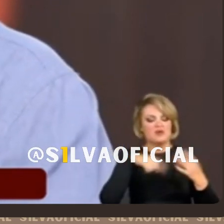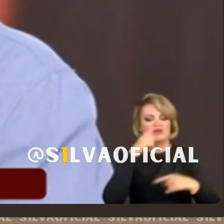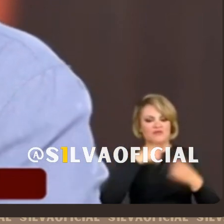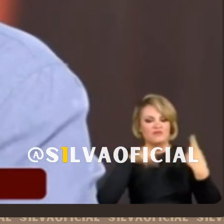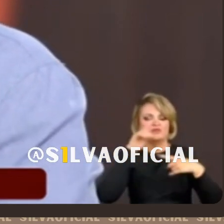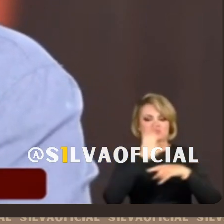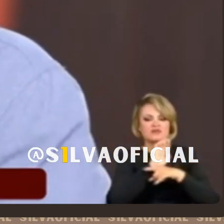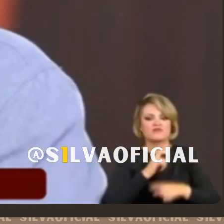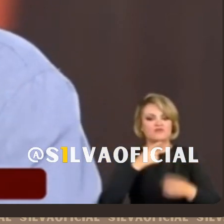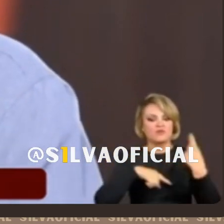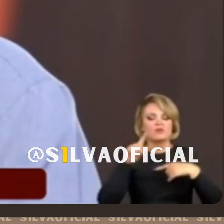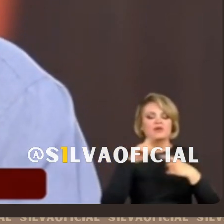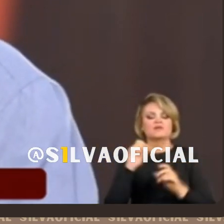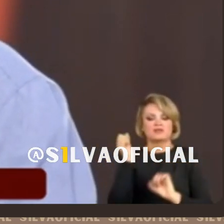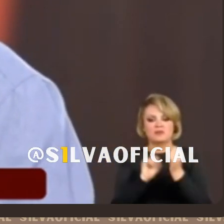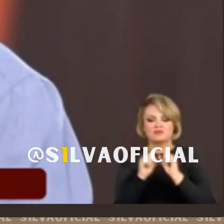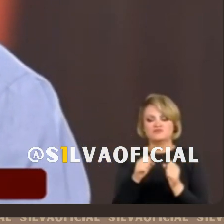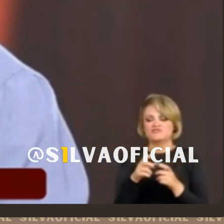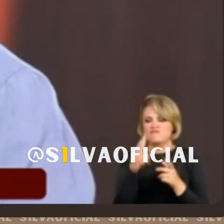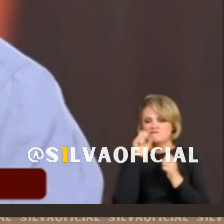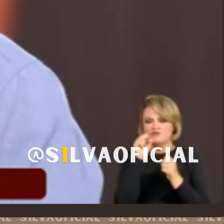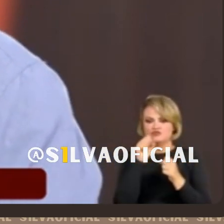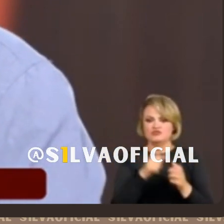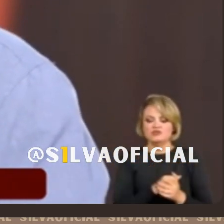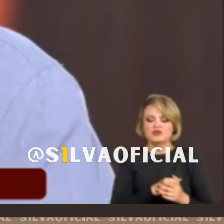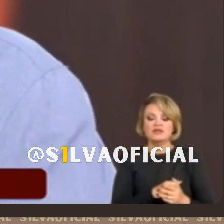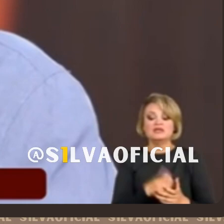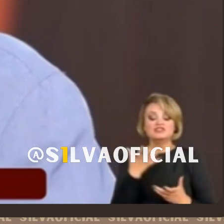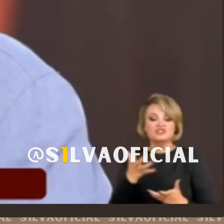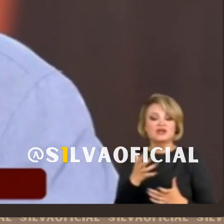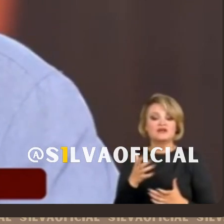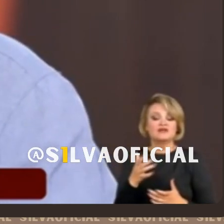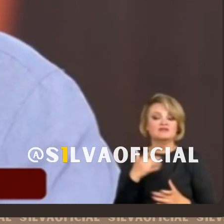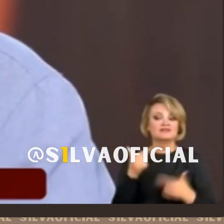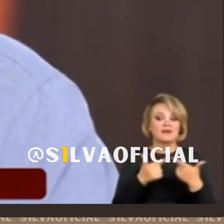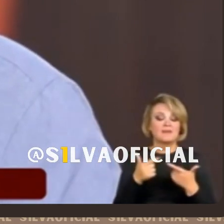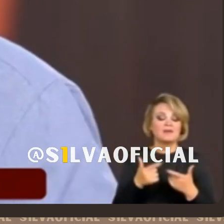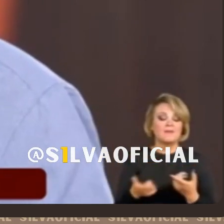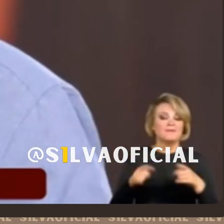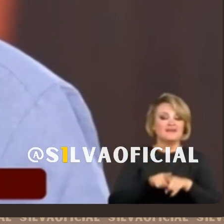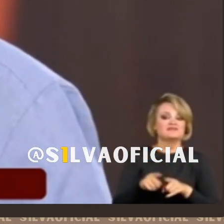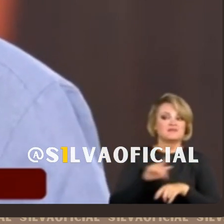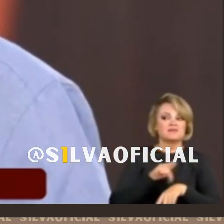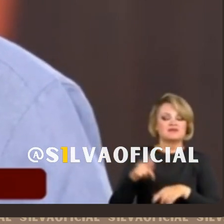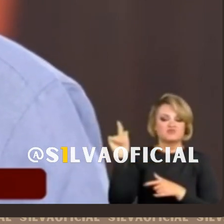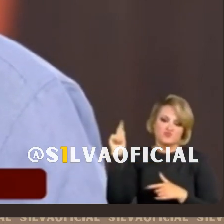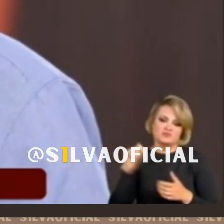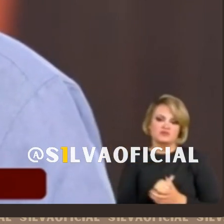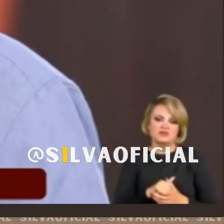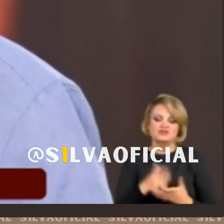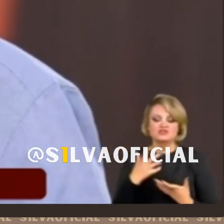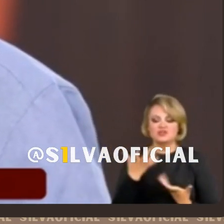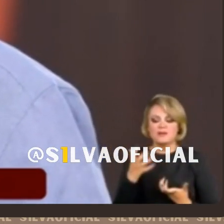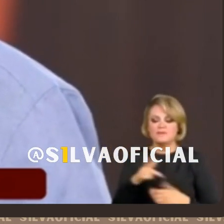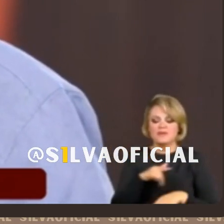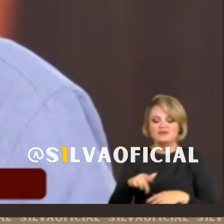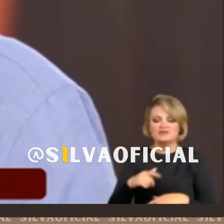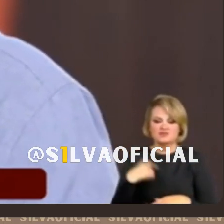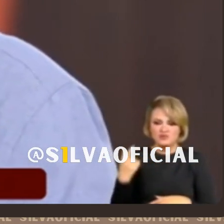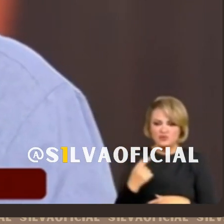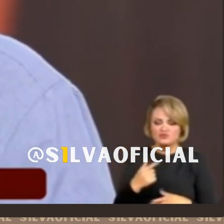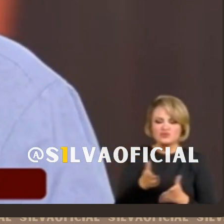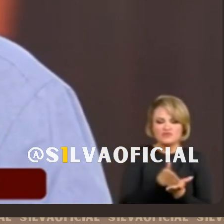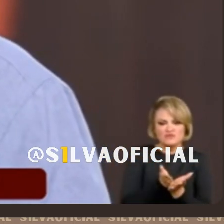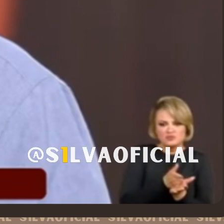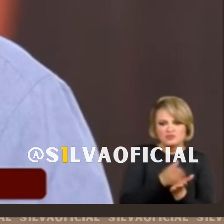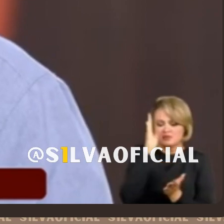queremos construir parceria com outros países. Nós precisamos pegar países, nossos amigos, que têm fronteira com o Brasil, para que a gente possa discutir